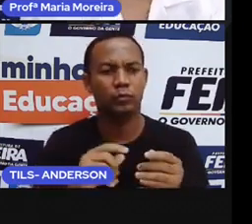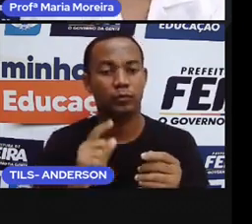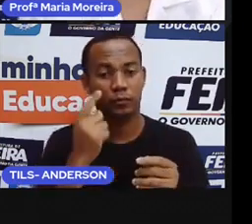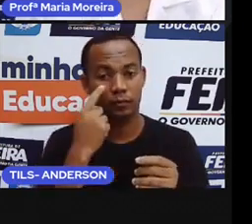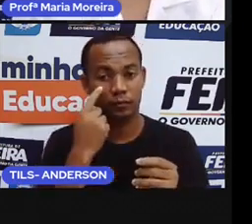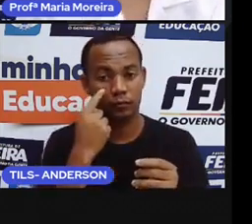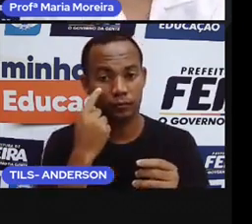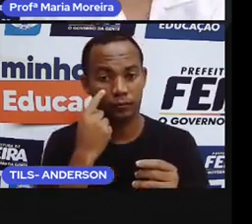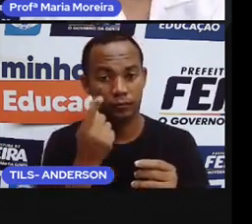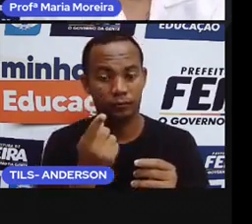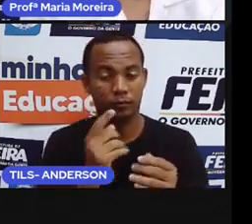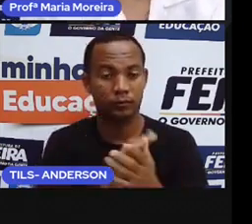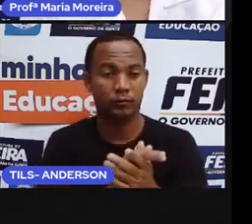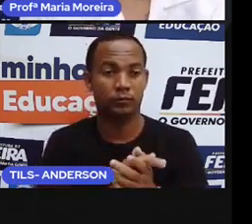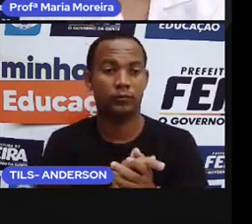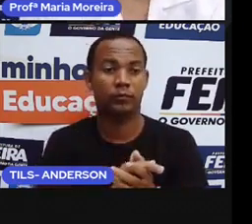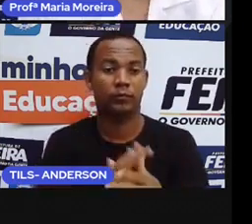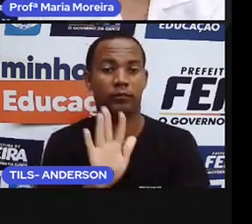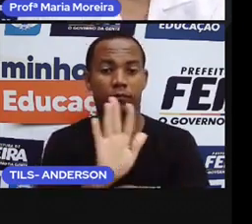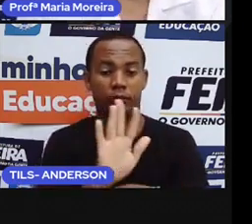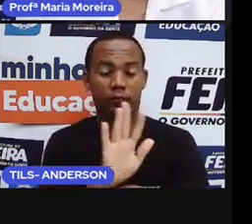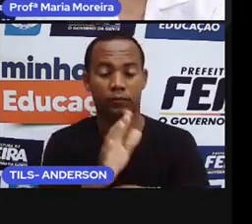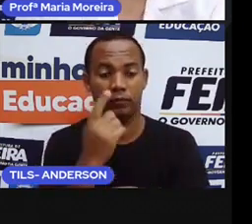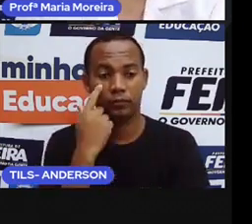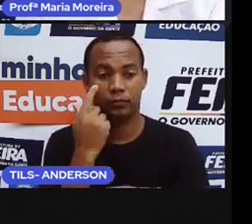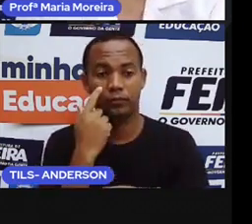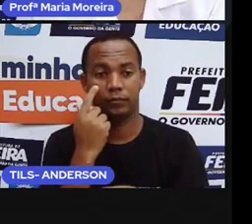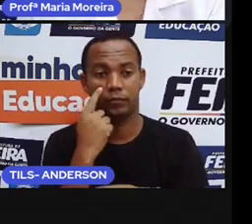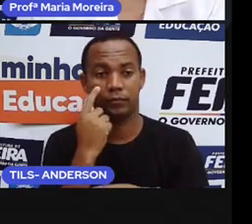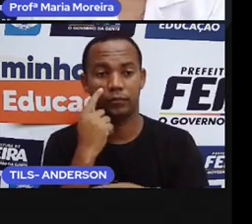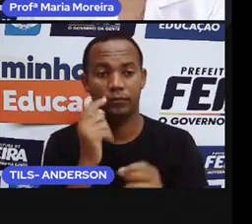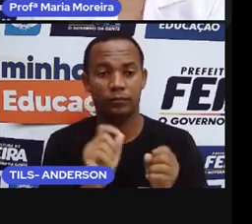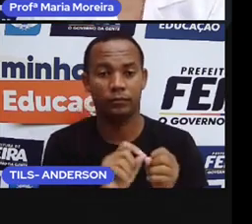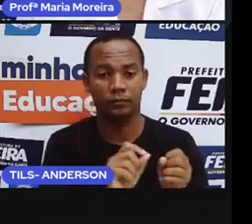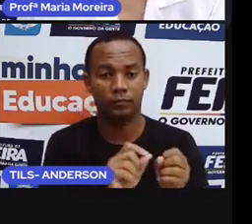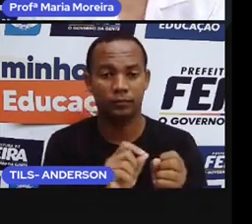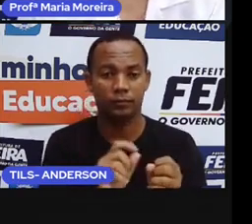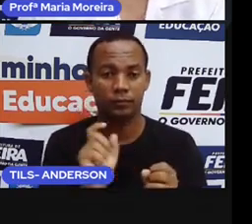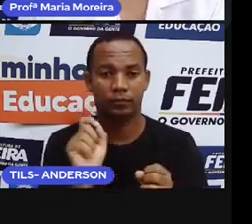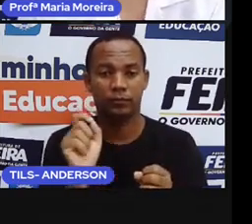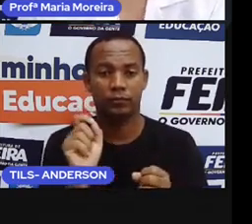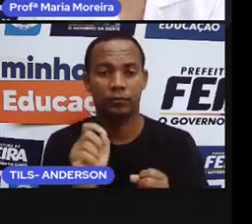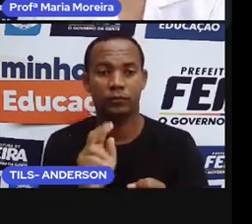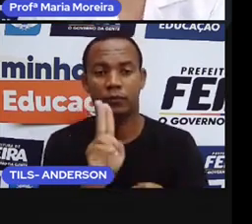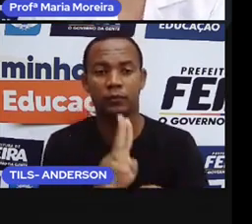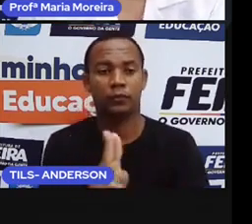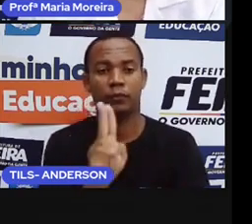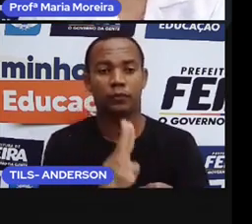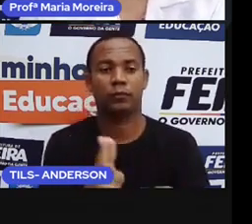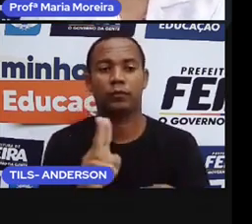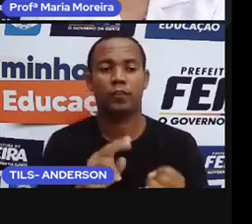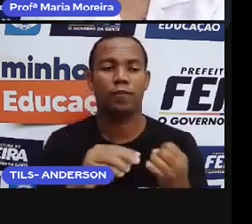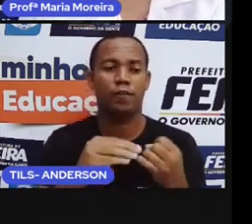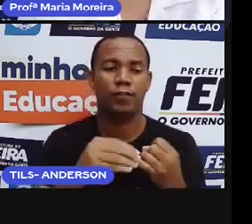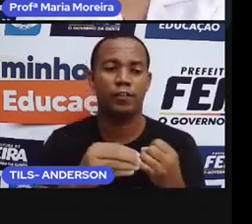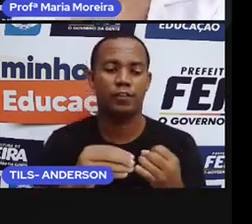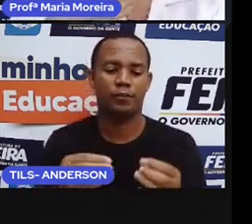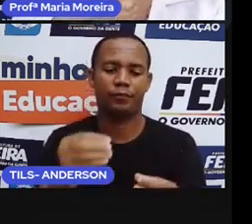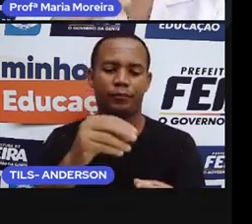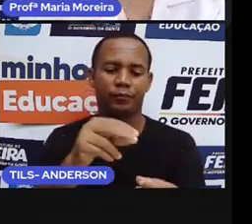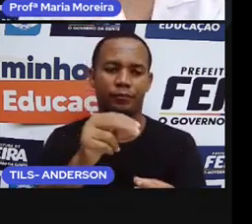Aí, nos que ele produz, né, que essa pessoa produz, ele utiliza o quê? Feijão. O que, que você pode